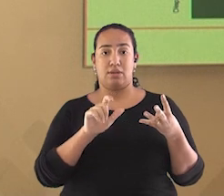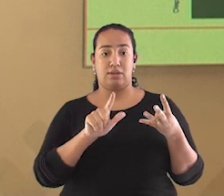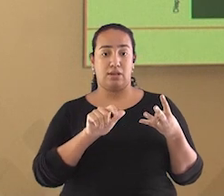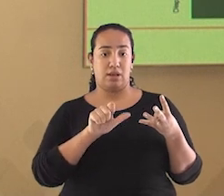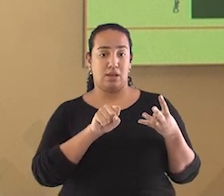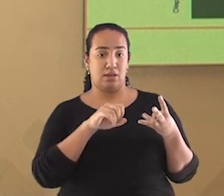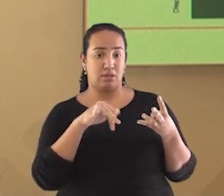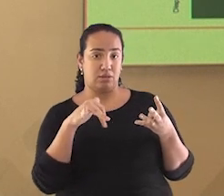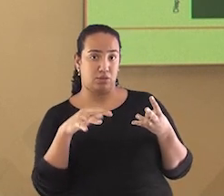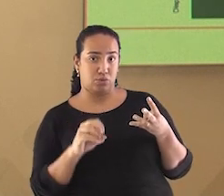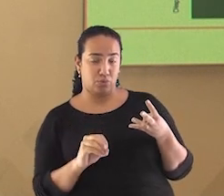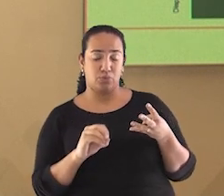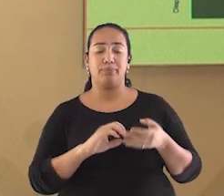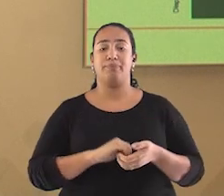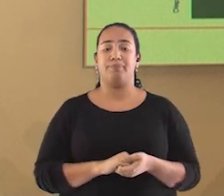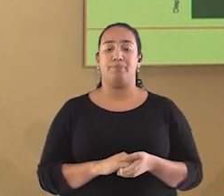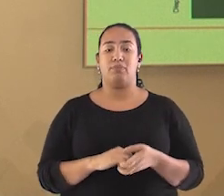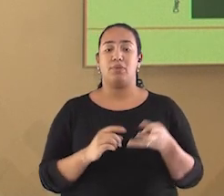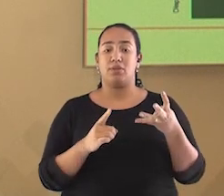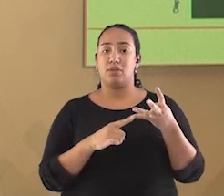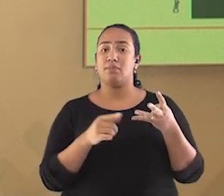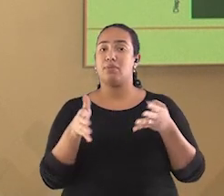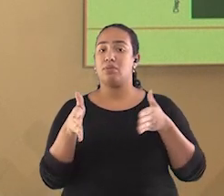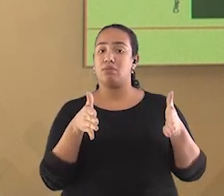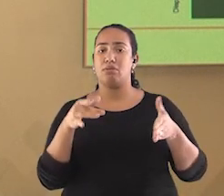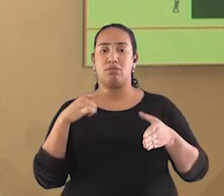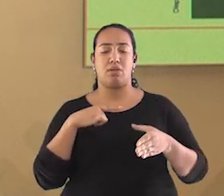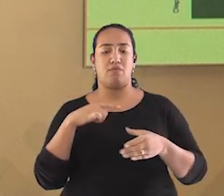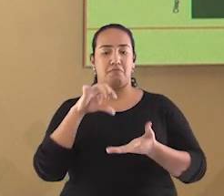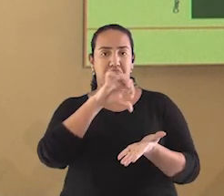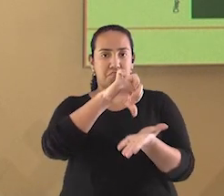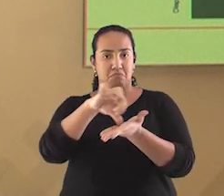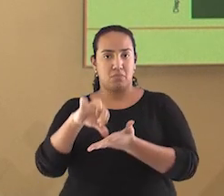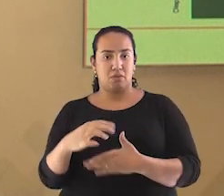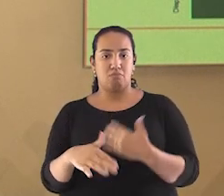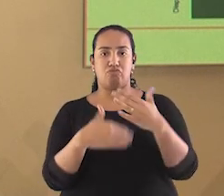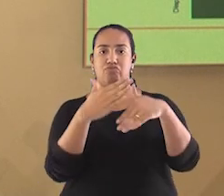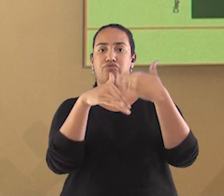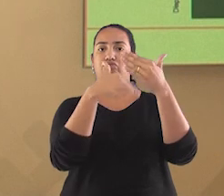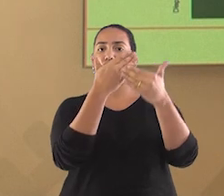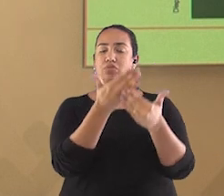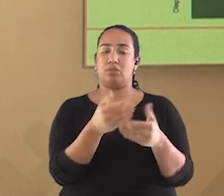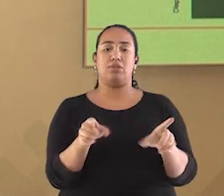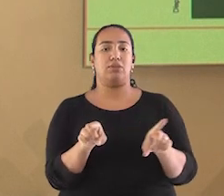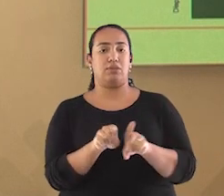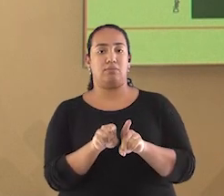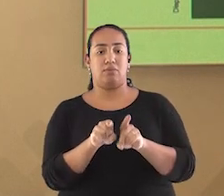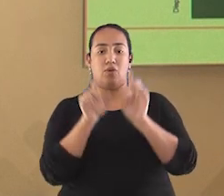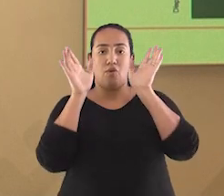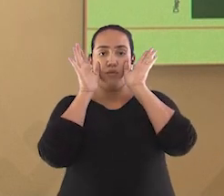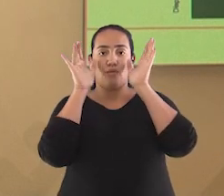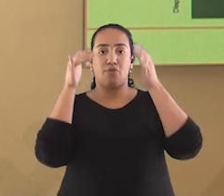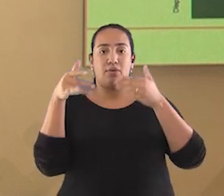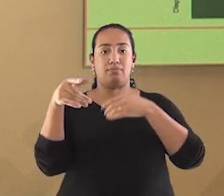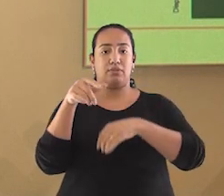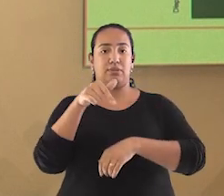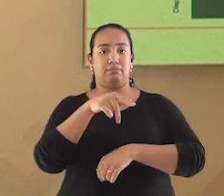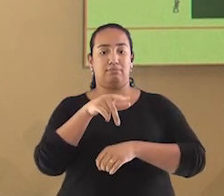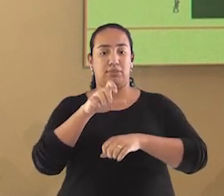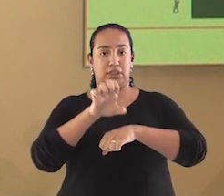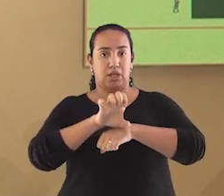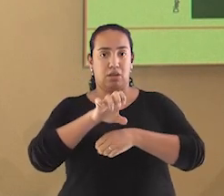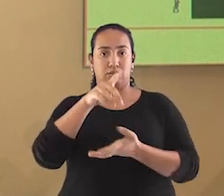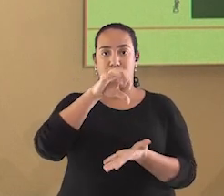gregos. Nesse período, houve grande desenvolvimento das polis, destacando-se Atenas e Esparta. Os